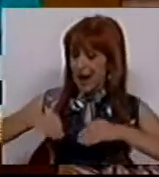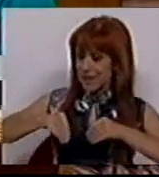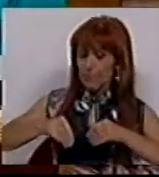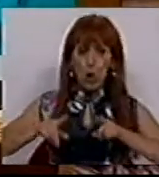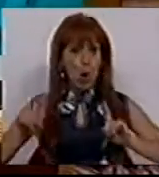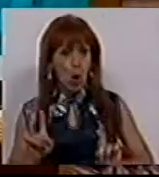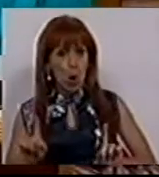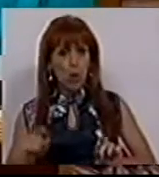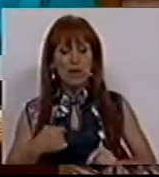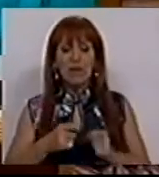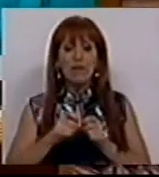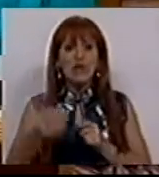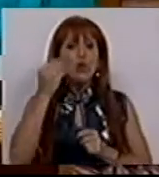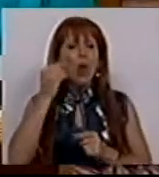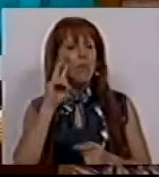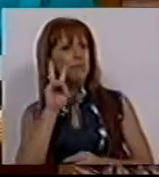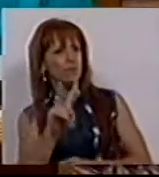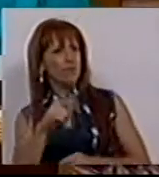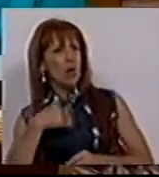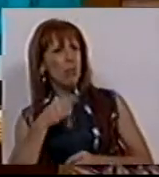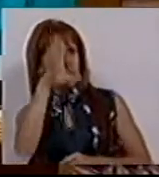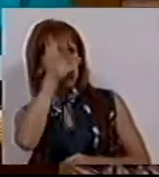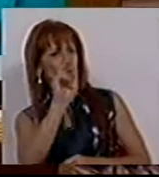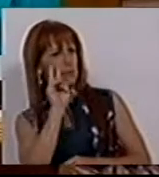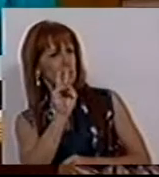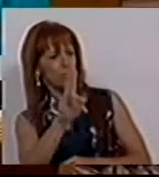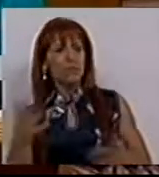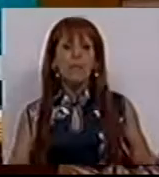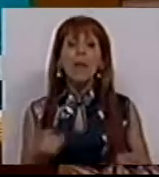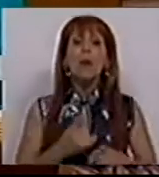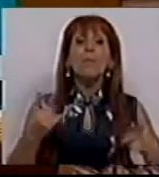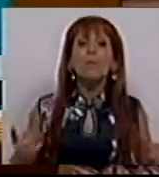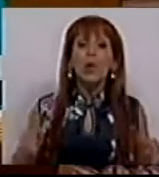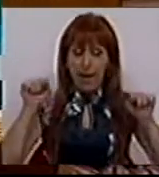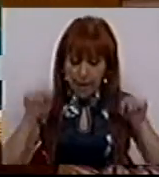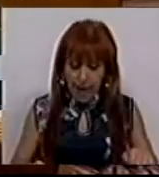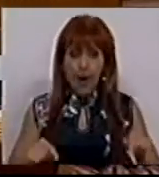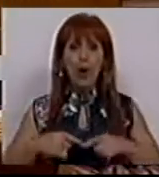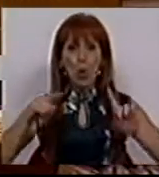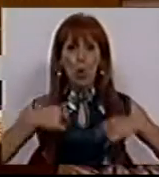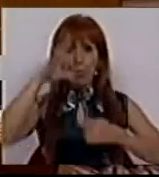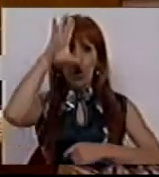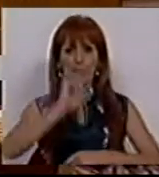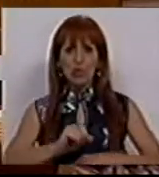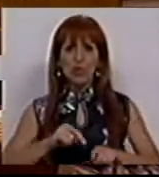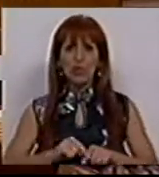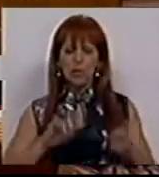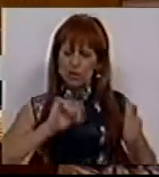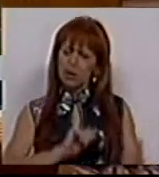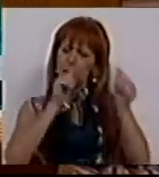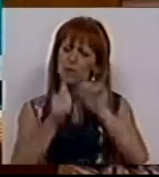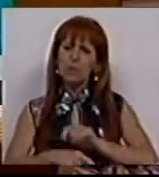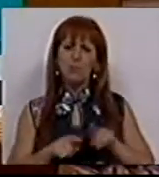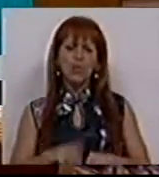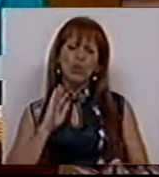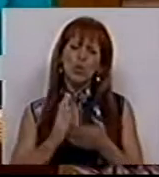aceitamos ou não, define como encaramos o próprio Estado. Porque foi e é o próprio Estado que se transformou